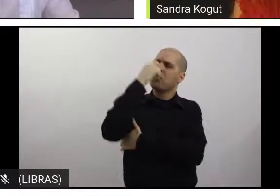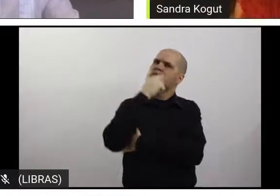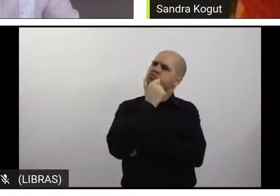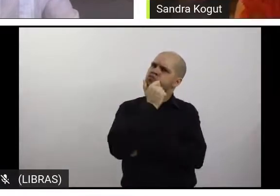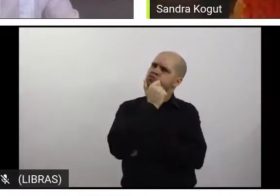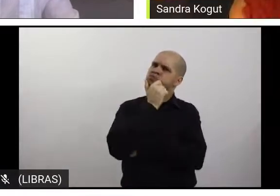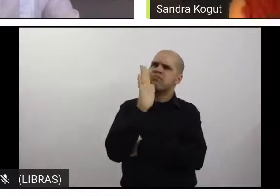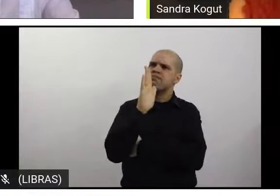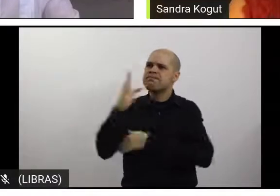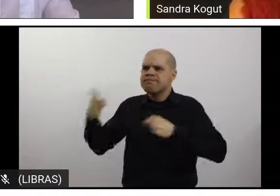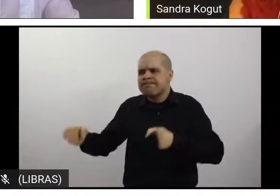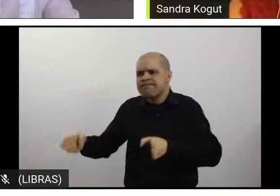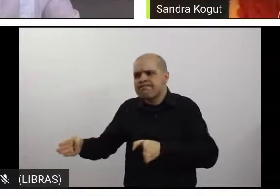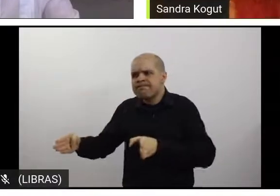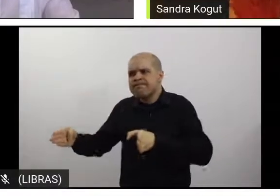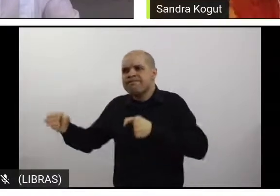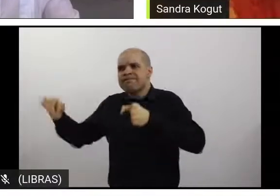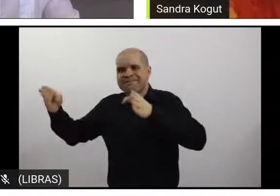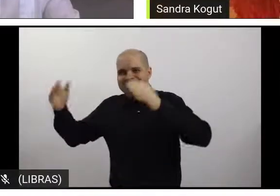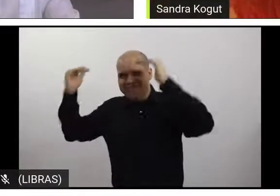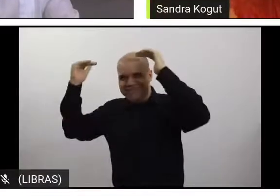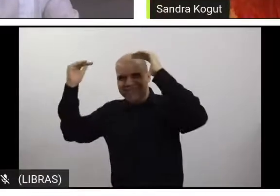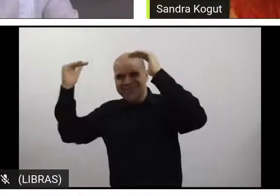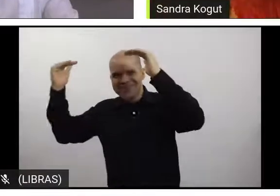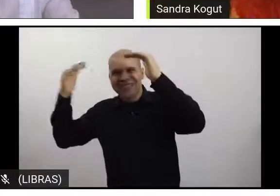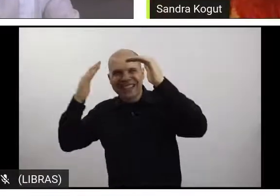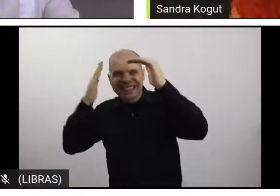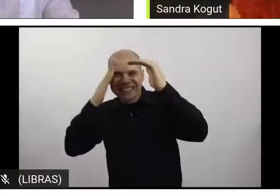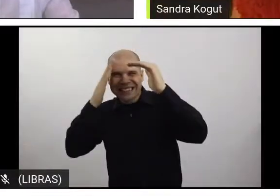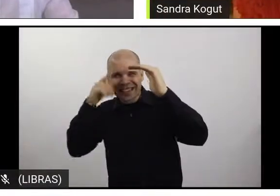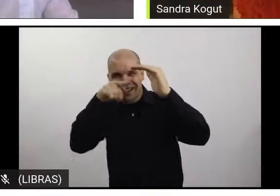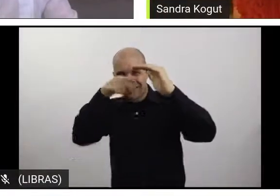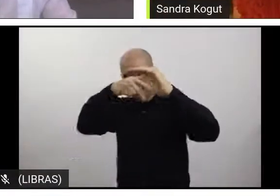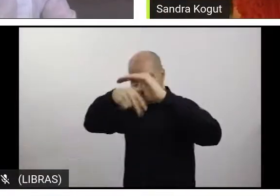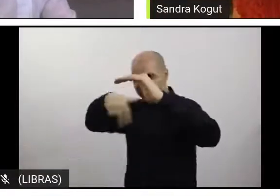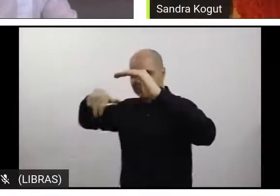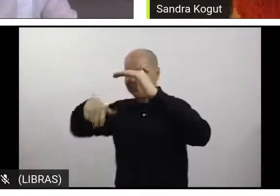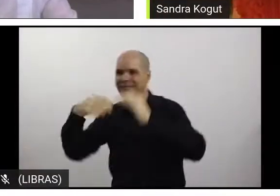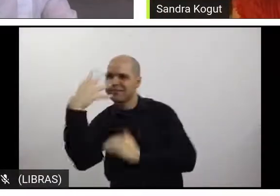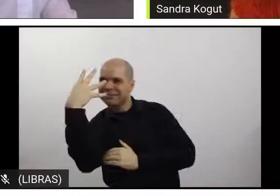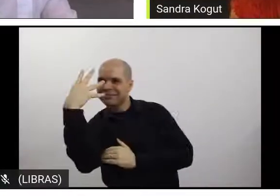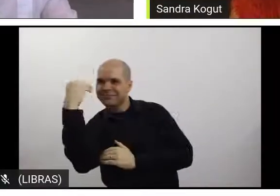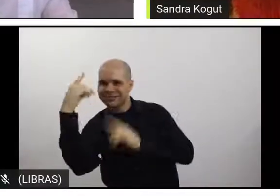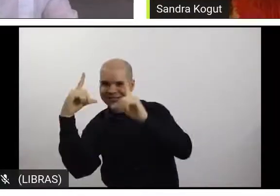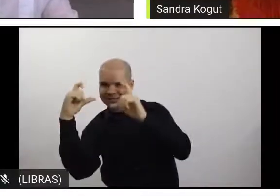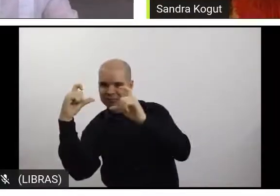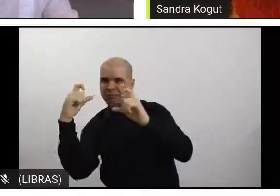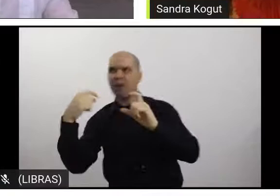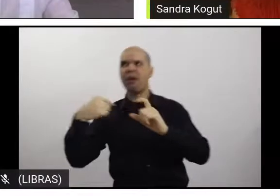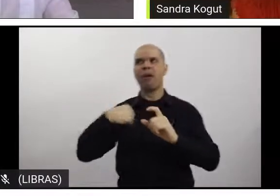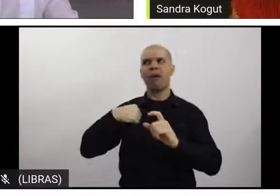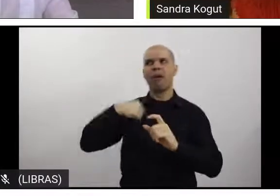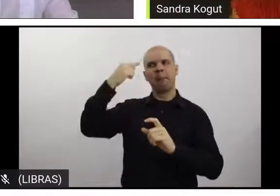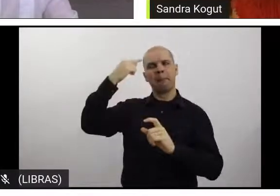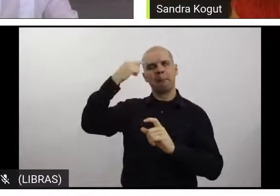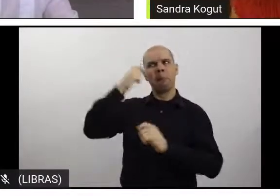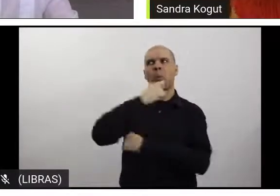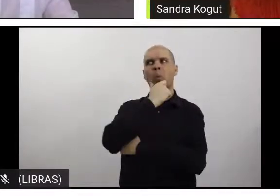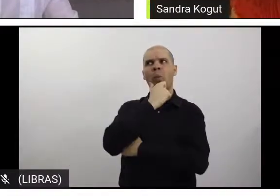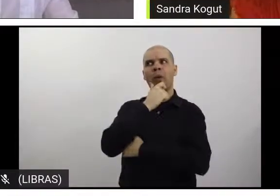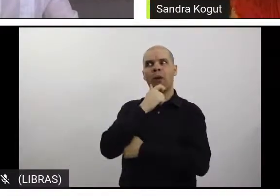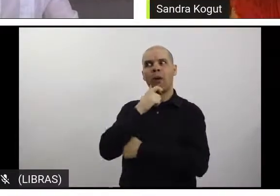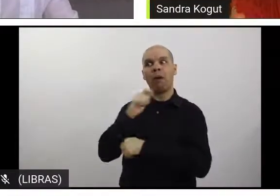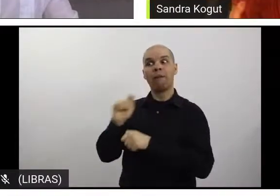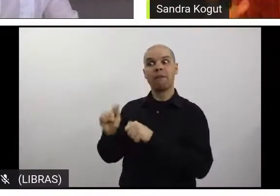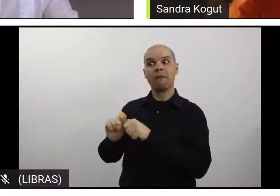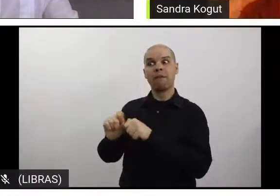cabine assim, de você tirar foto, retirar dinheiro, um serviço, que exibisse vídeos. E